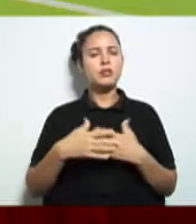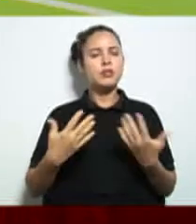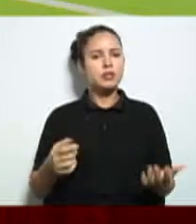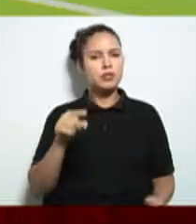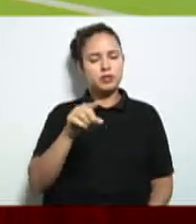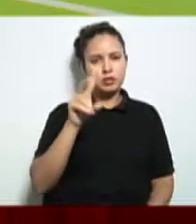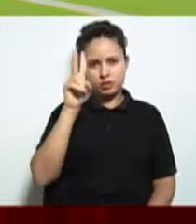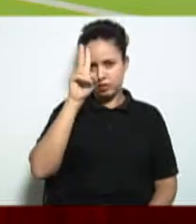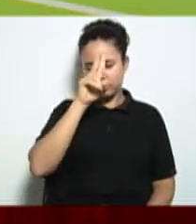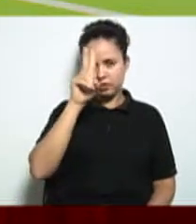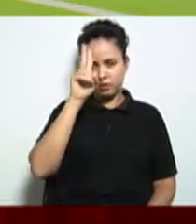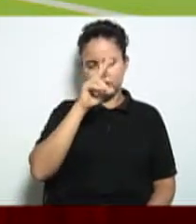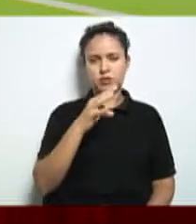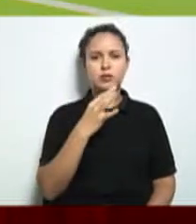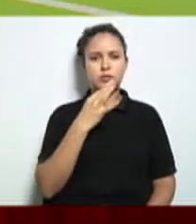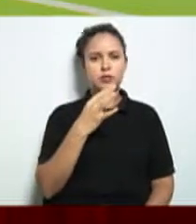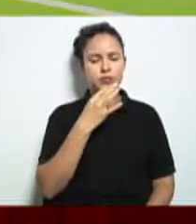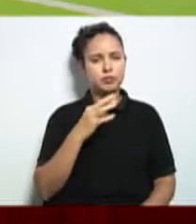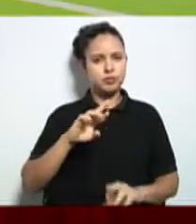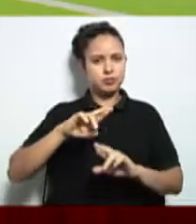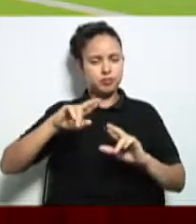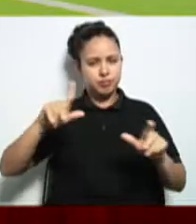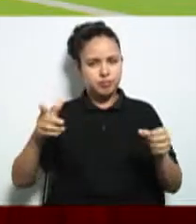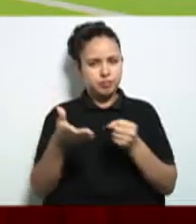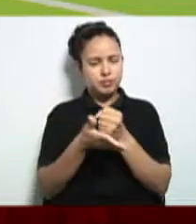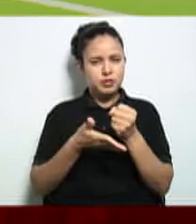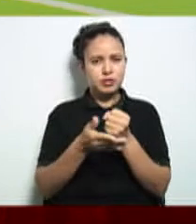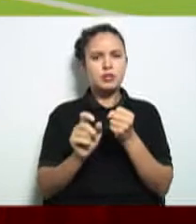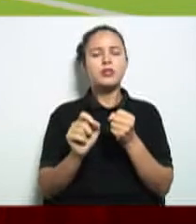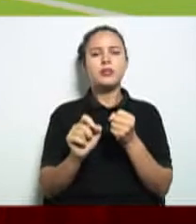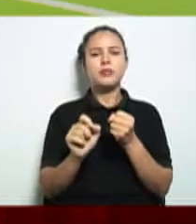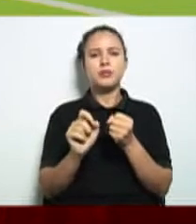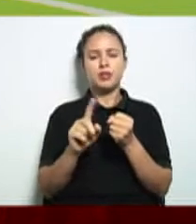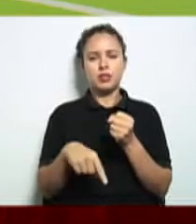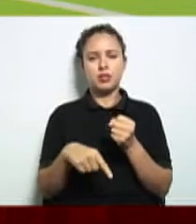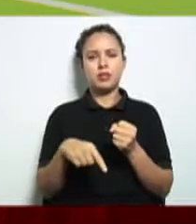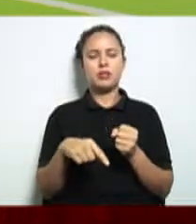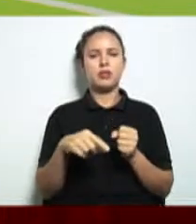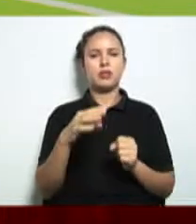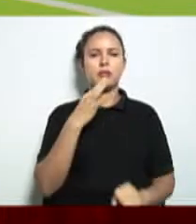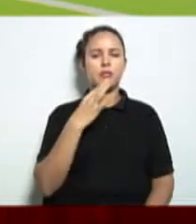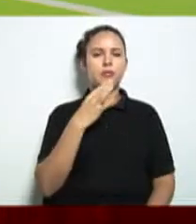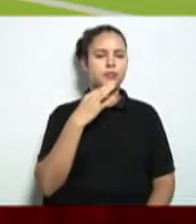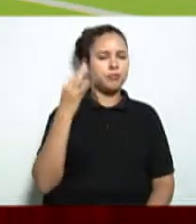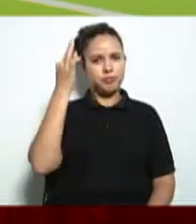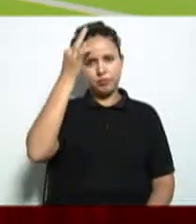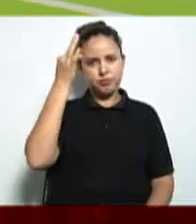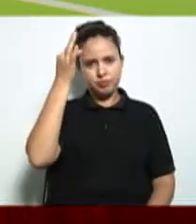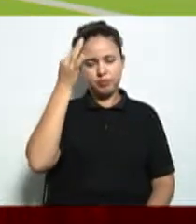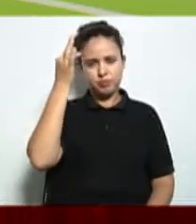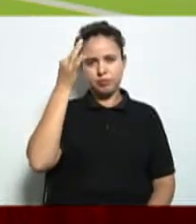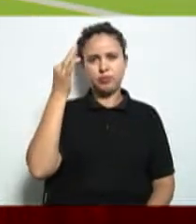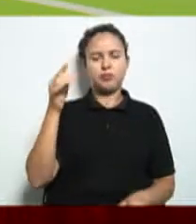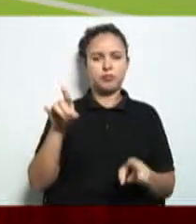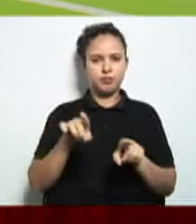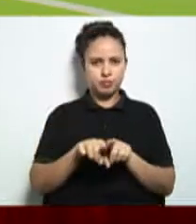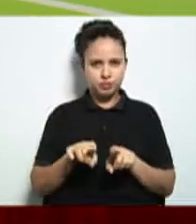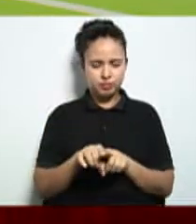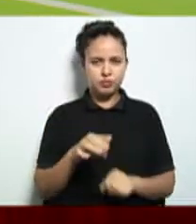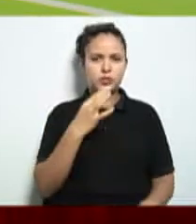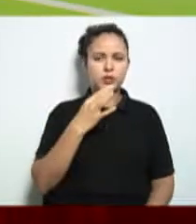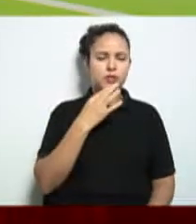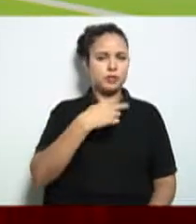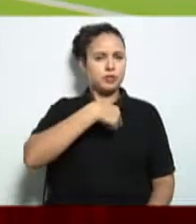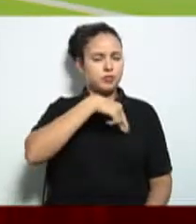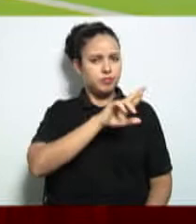que o conhecimento, a diferença básica entre esses tipos de conhecimento é que o conhecimento filosófico, o conhecimento religioso,